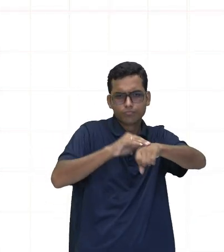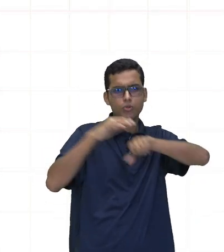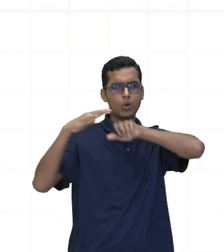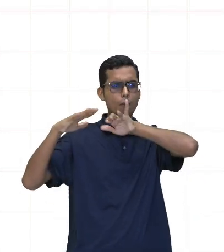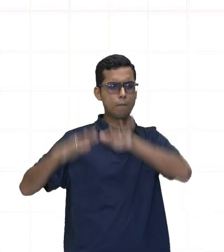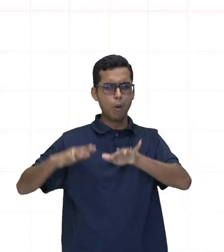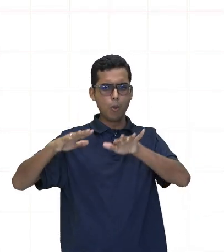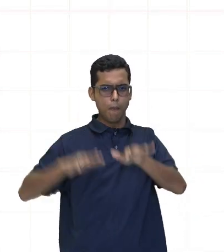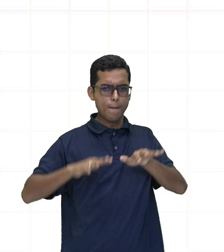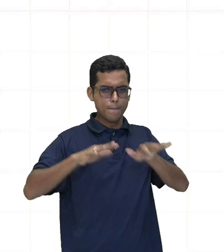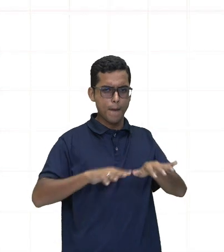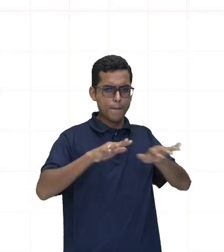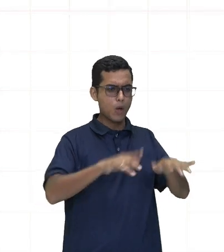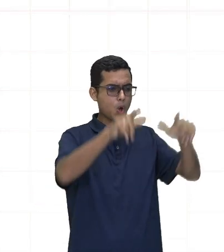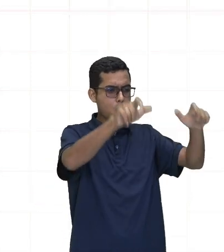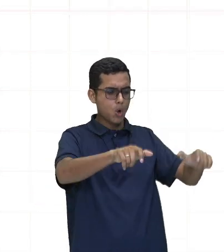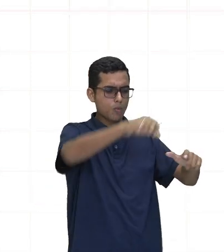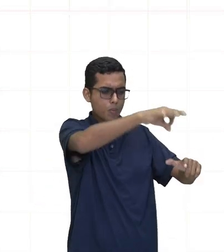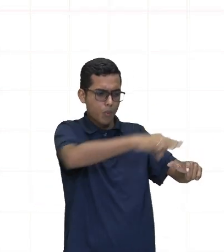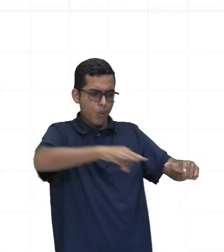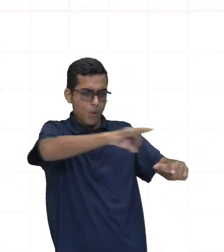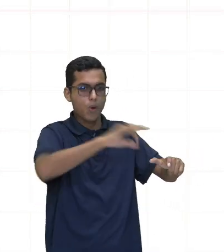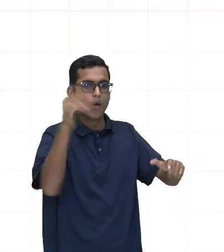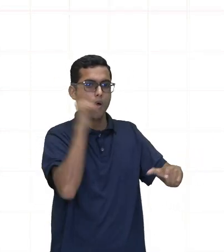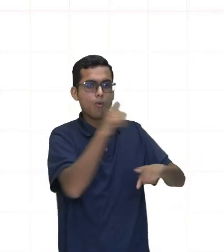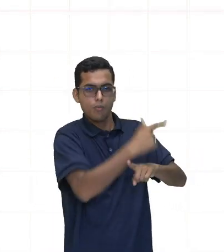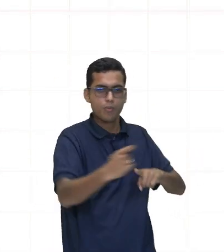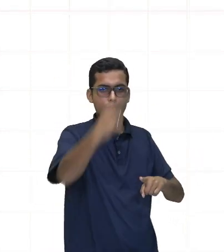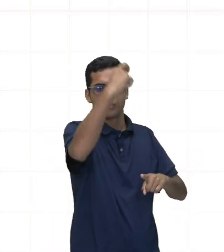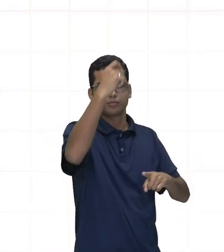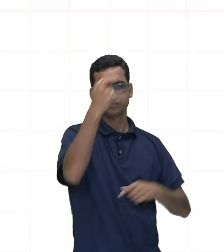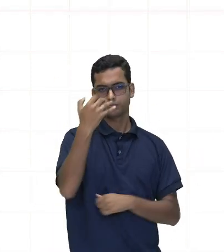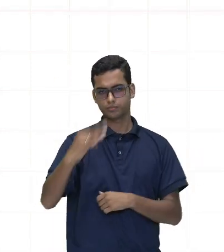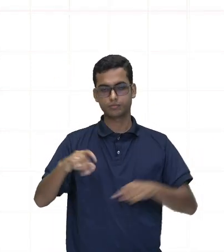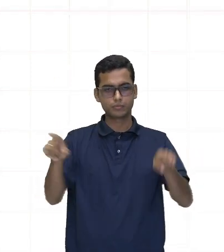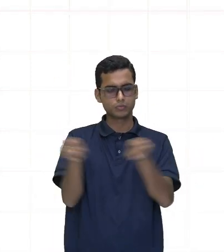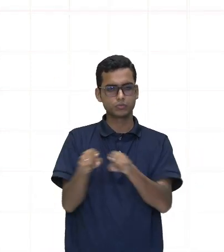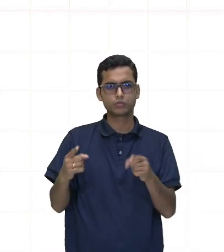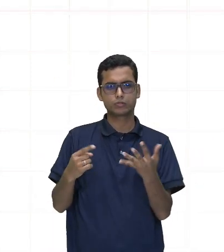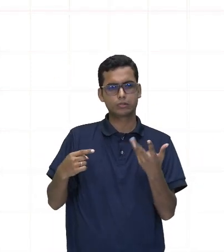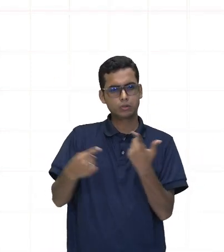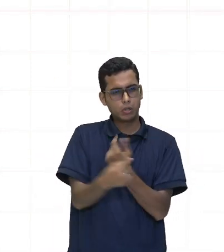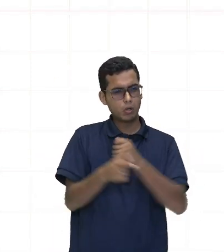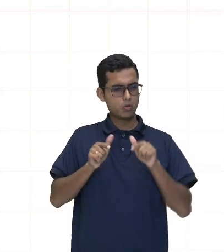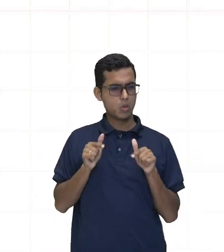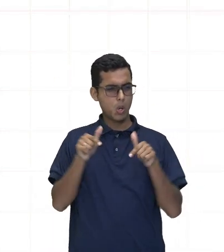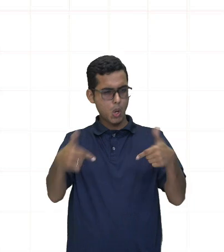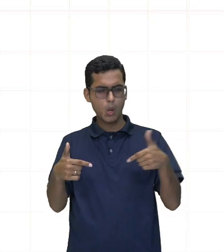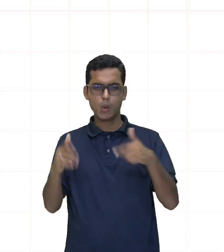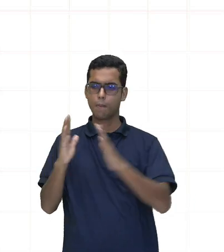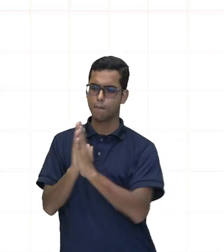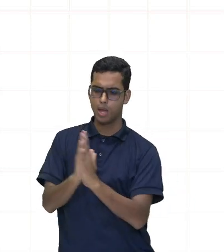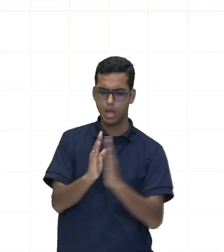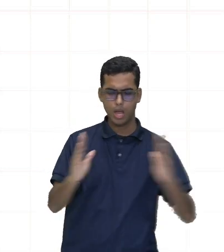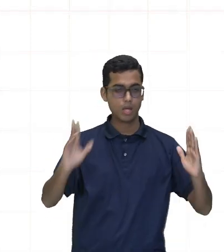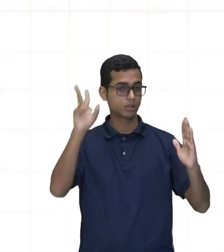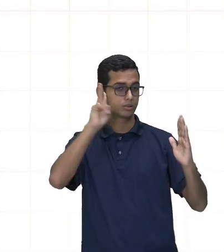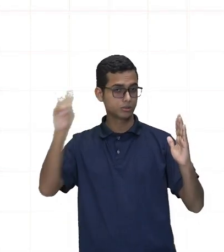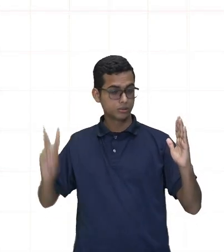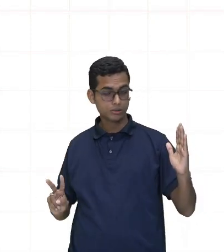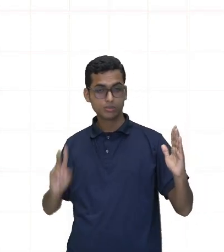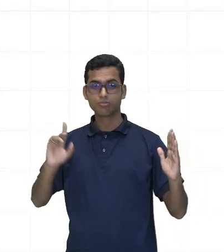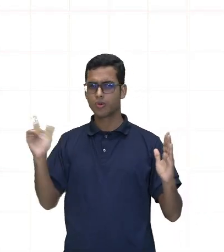Vamos falar da transição do feudalismo para o capitalismo. Então, a transição